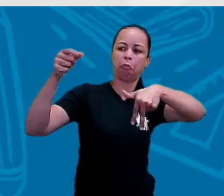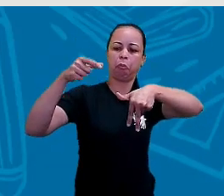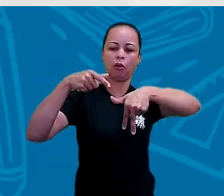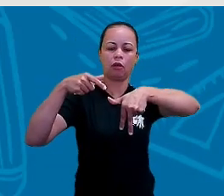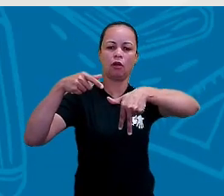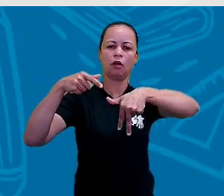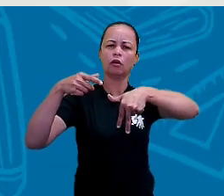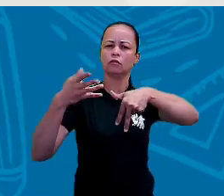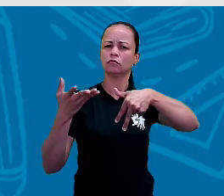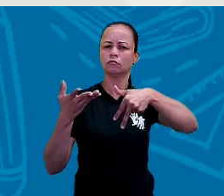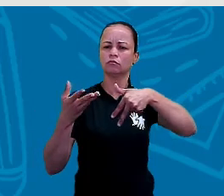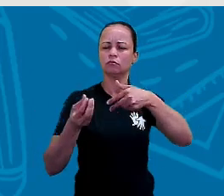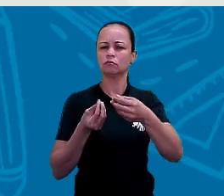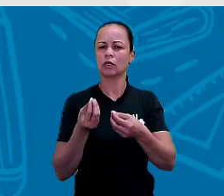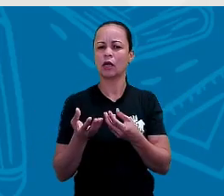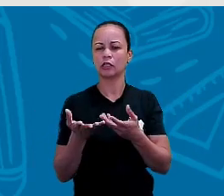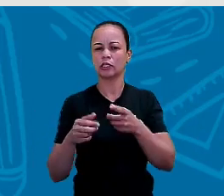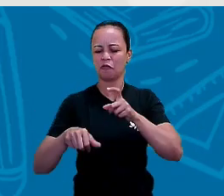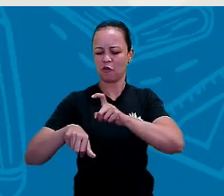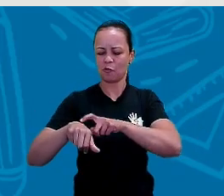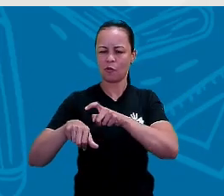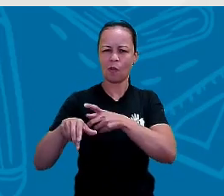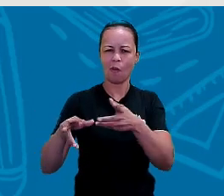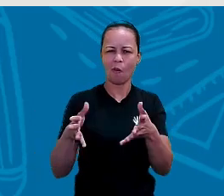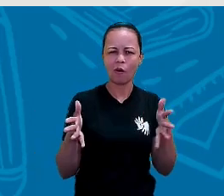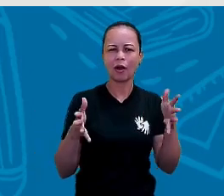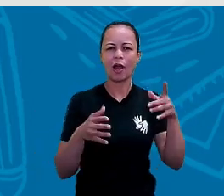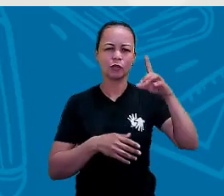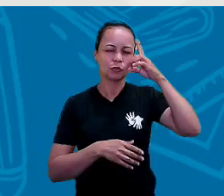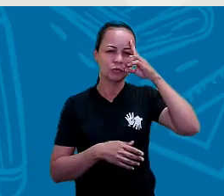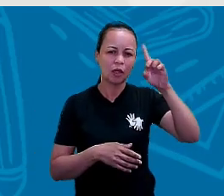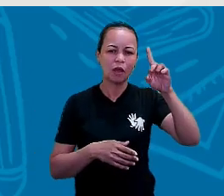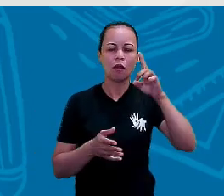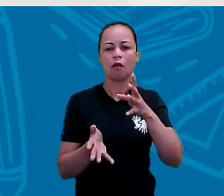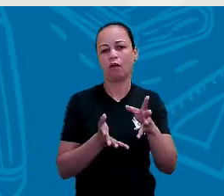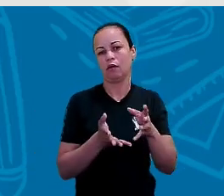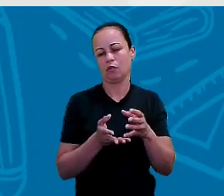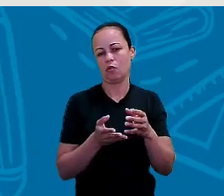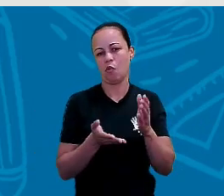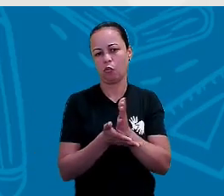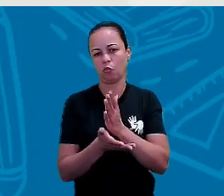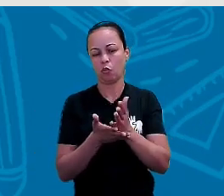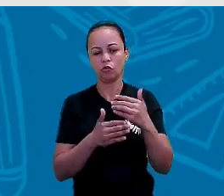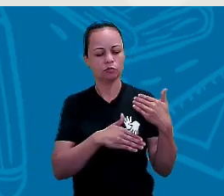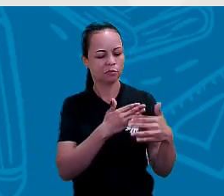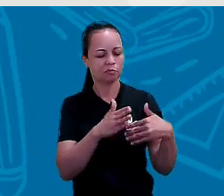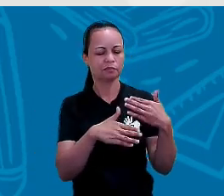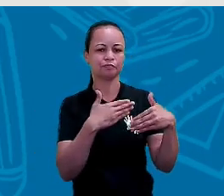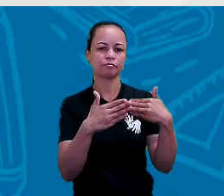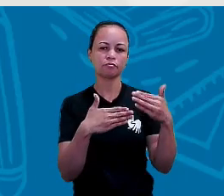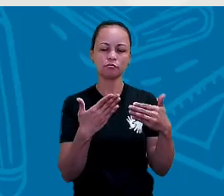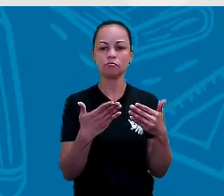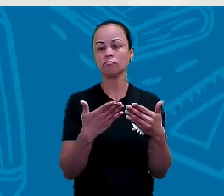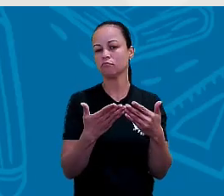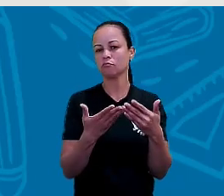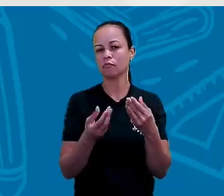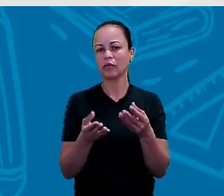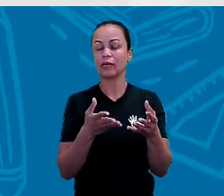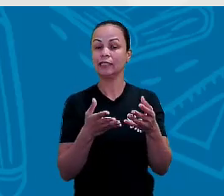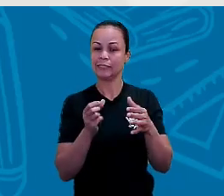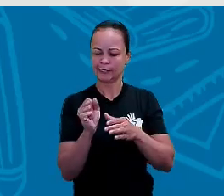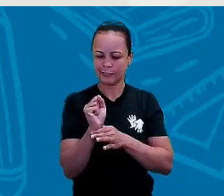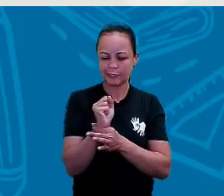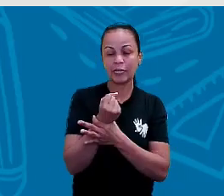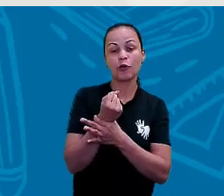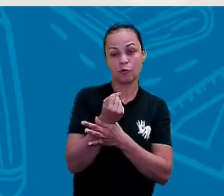levar em consideração o horário do dia ou alguns processos de